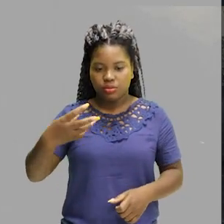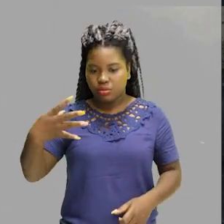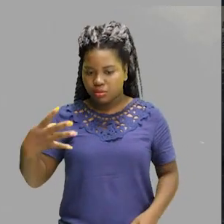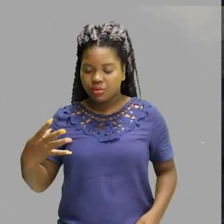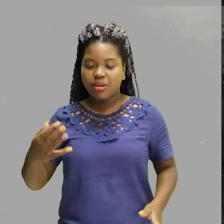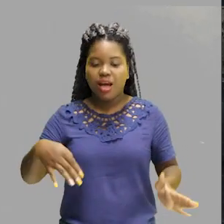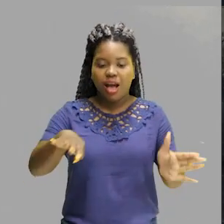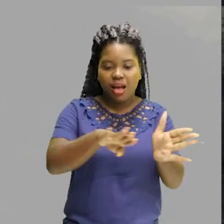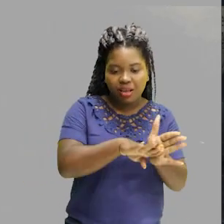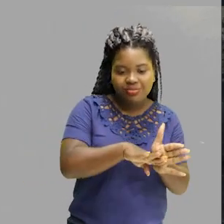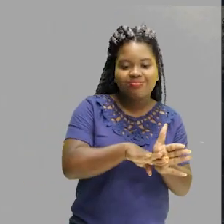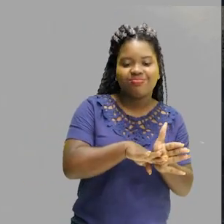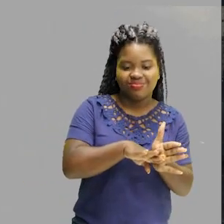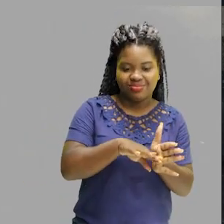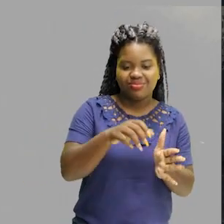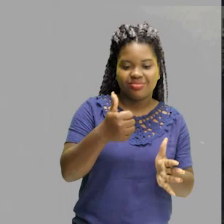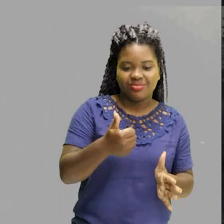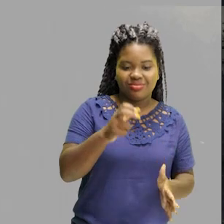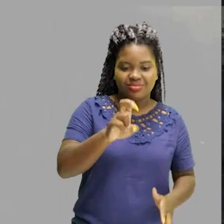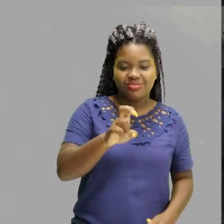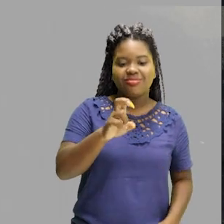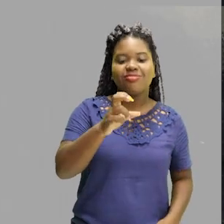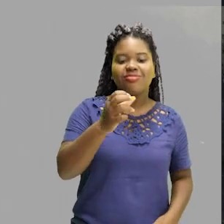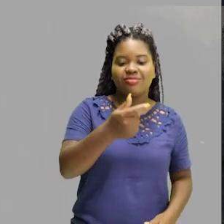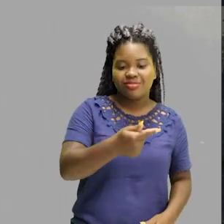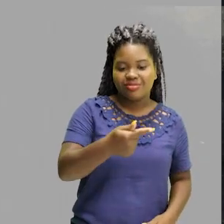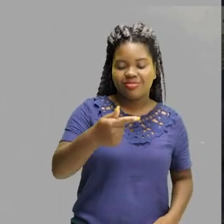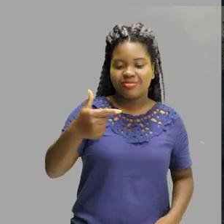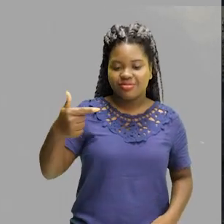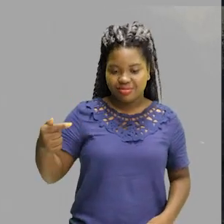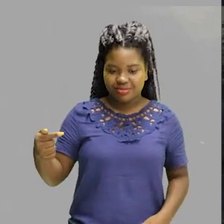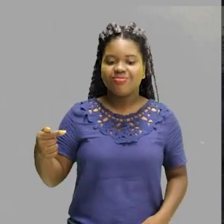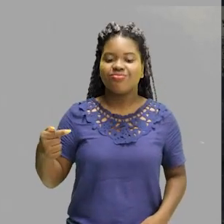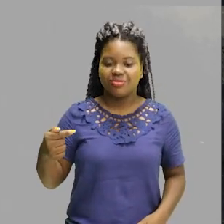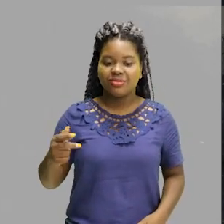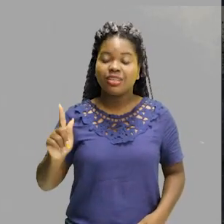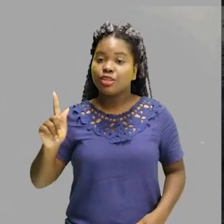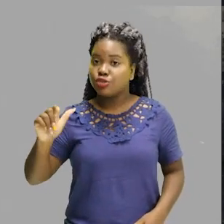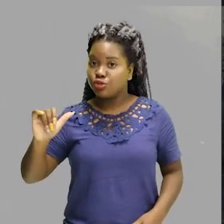1434 a 1527. E o Gil Vicente nasceu em